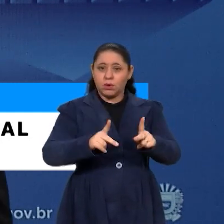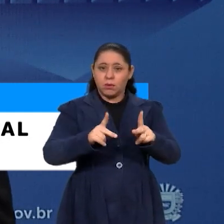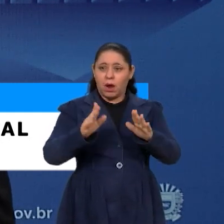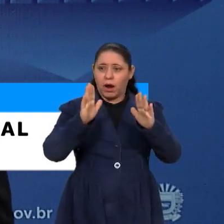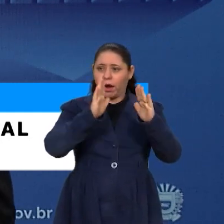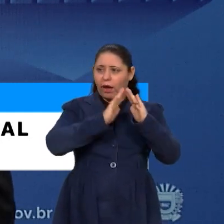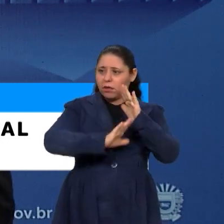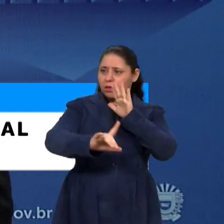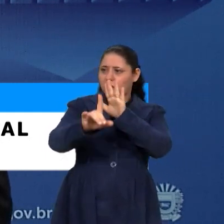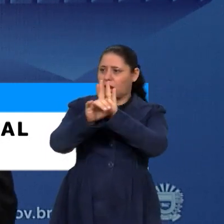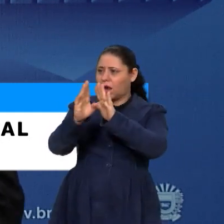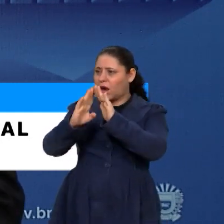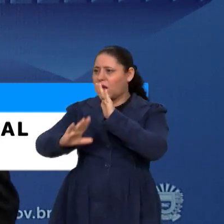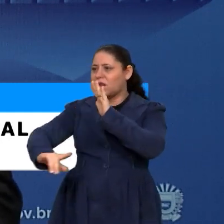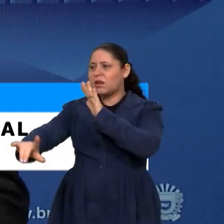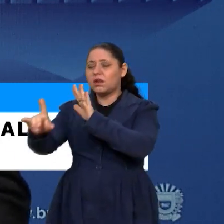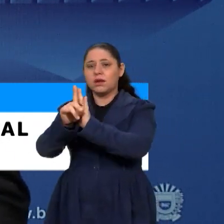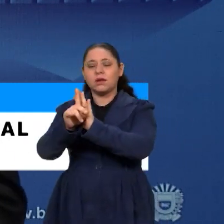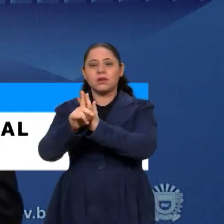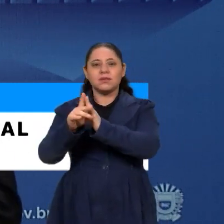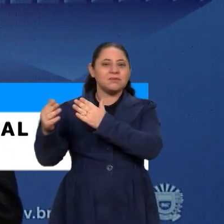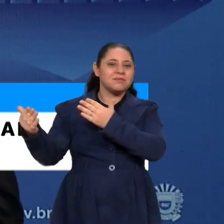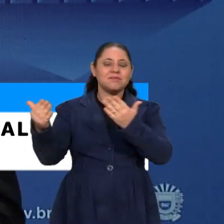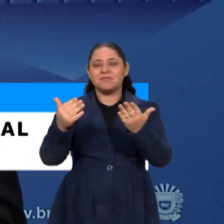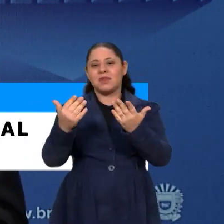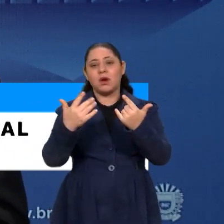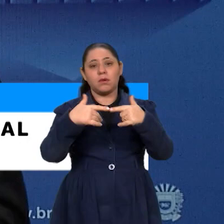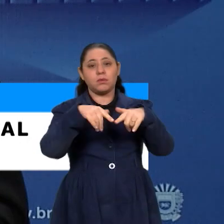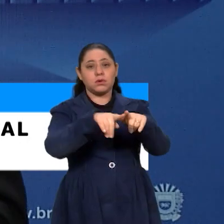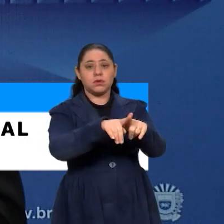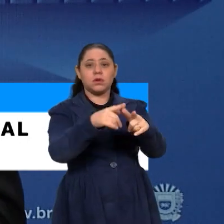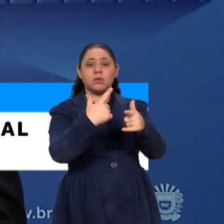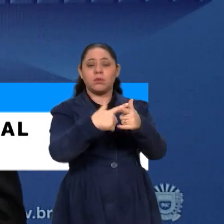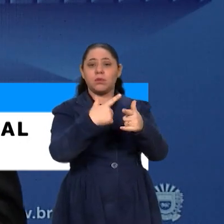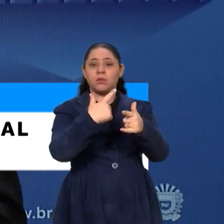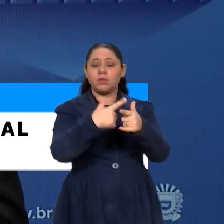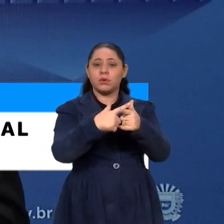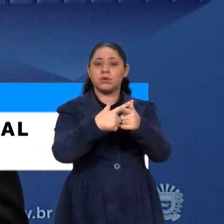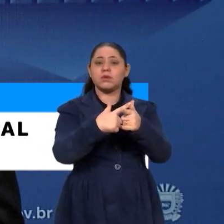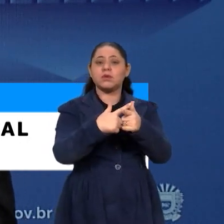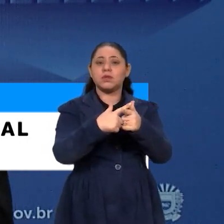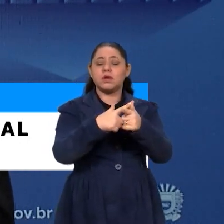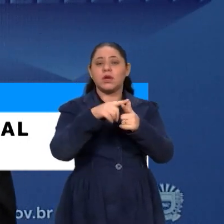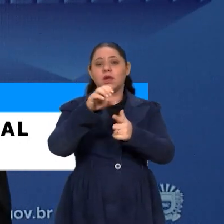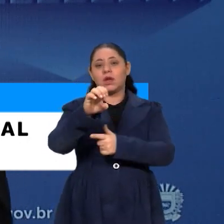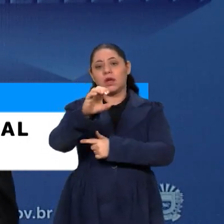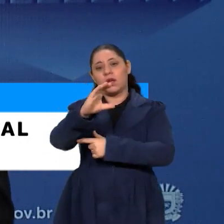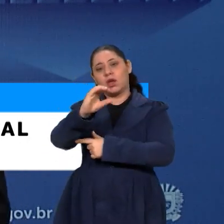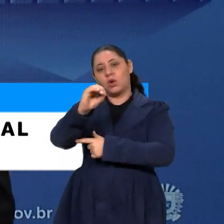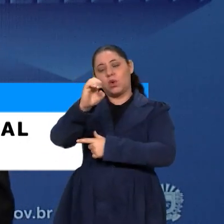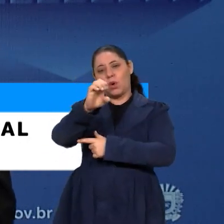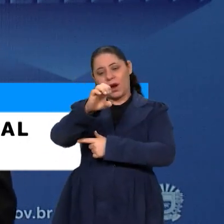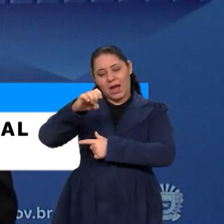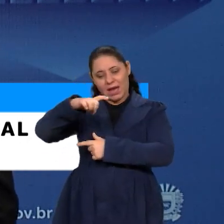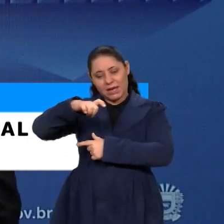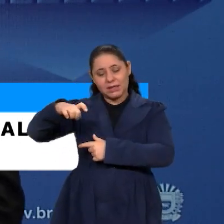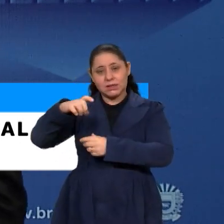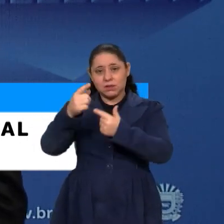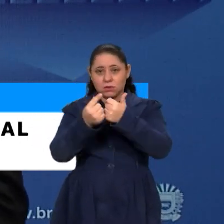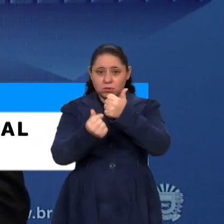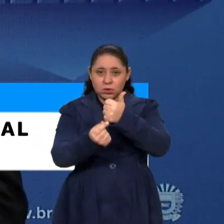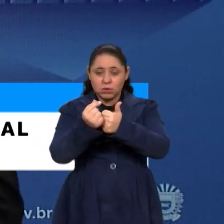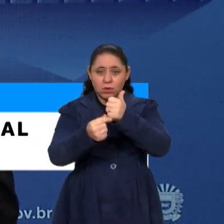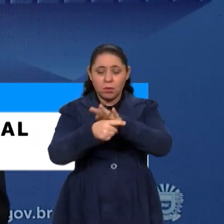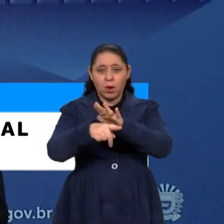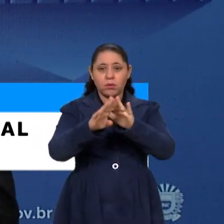as casas, e esse evento vai acontecer aqui numa grande parceria, porque vai entrar a ECOEX do Tribunal de Contas,